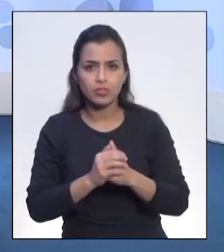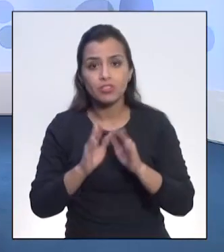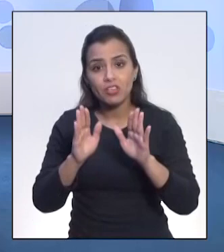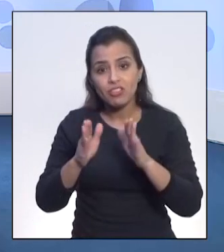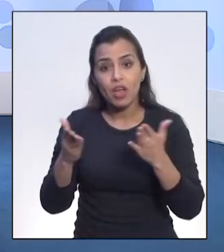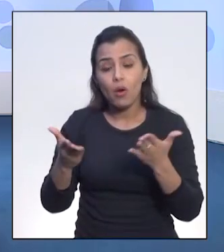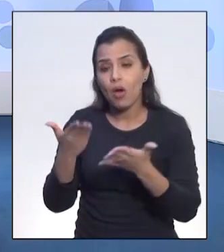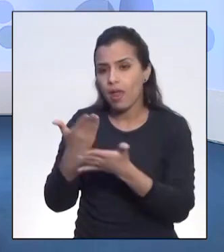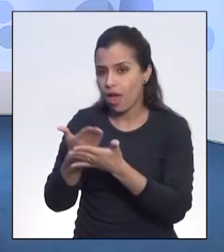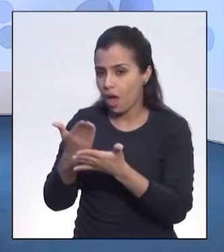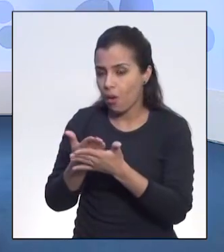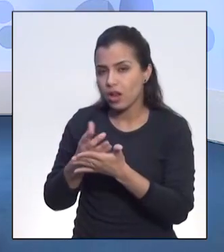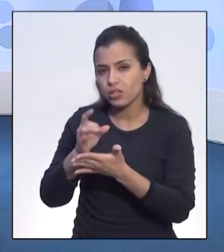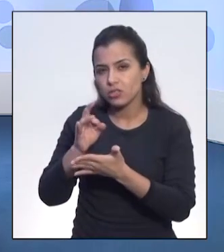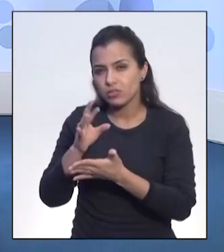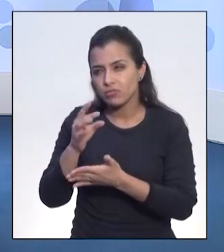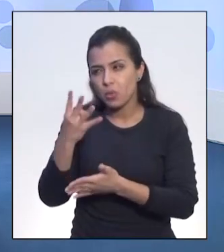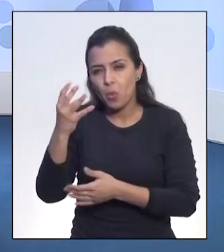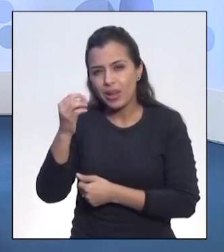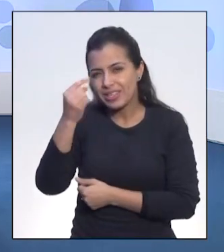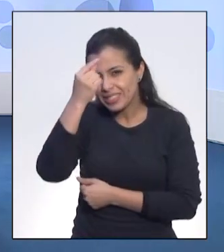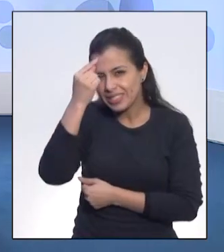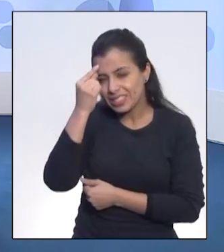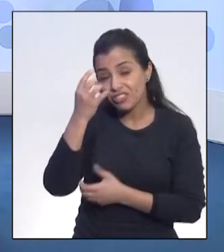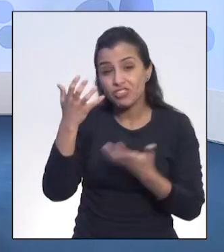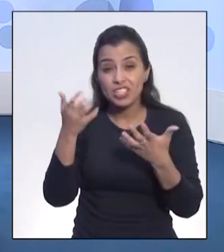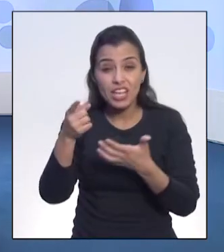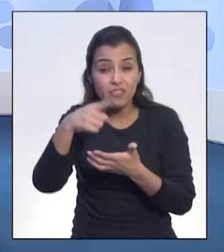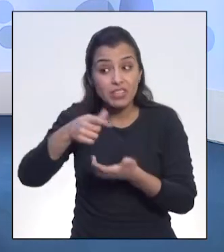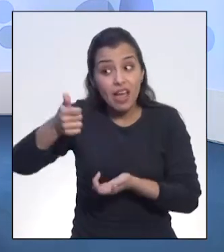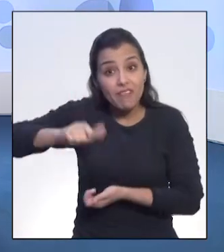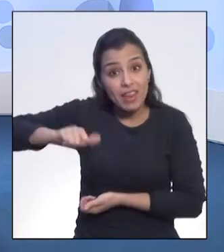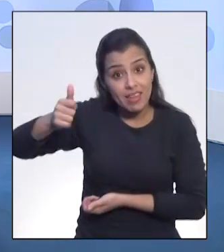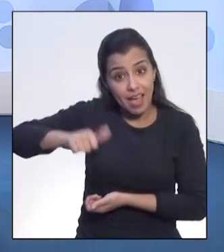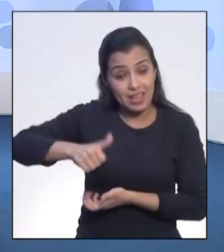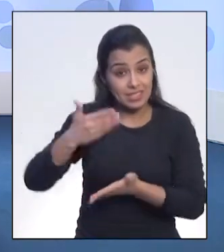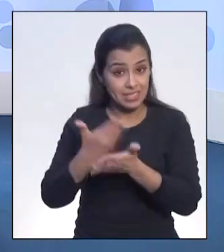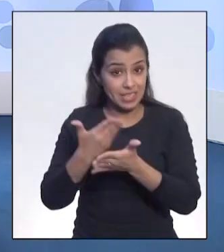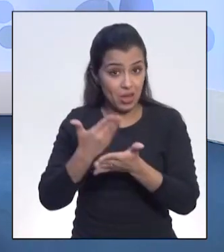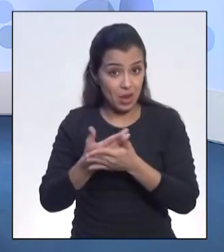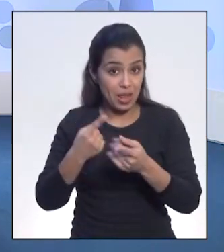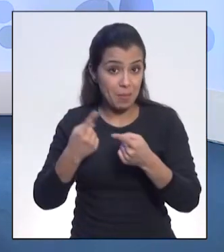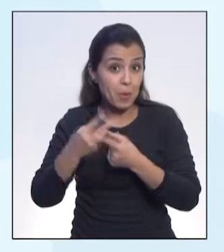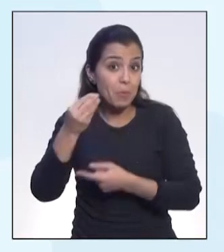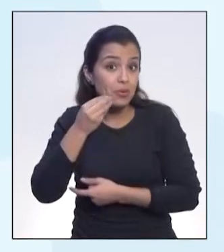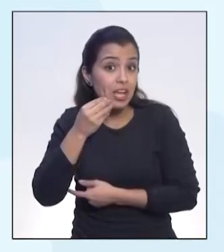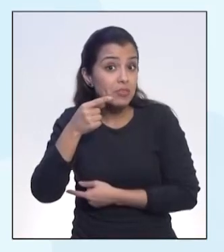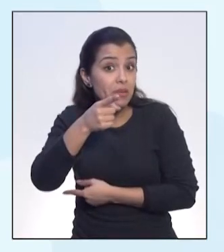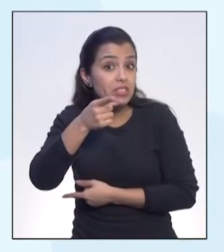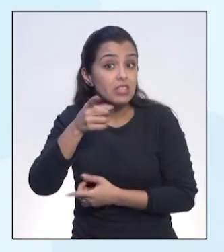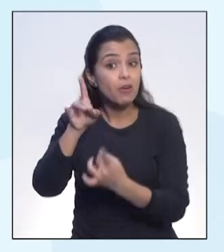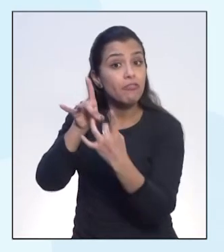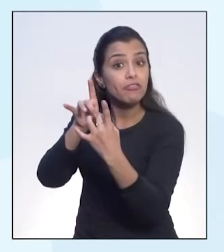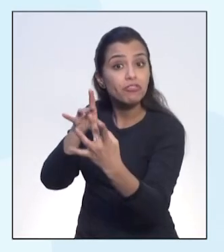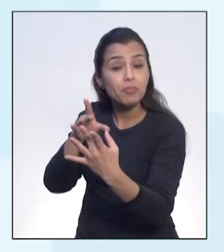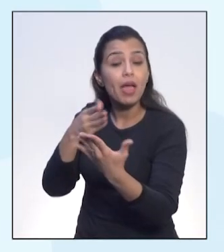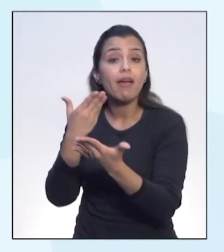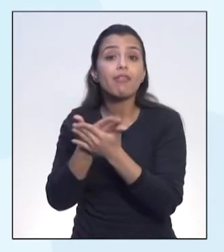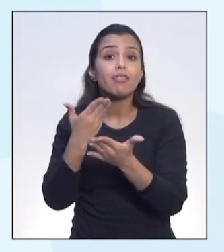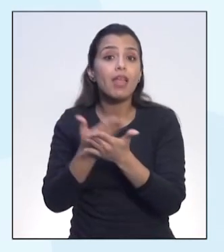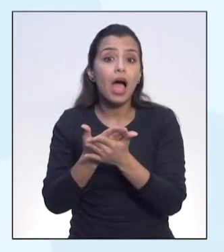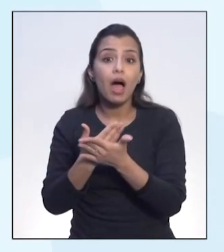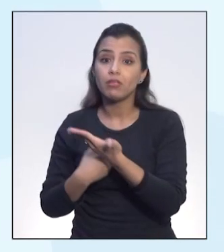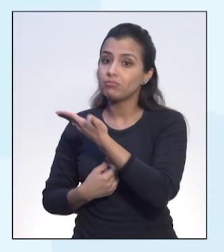segundinhos, A gente quer que vocês façam uma avaliação da aula, né? Que agora a gente está aí com a oportunidade de vocês darem o feedback das aulas pra gente,